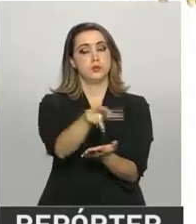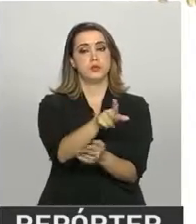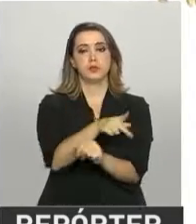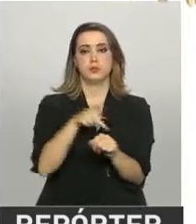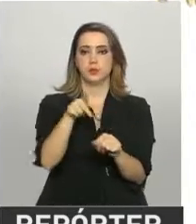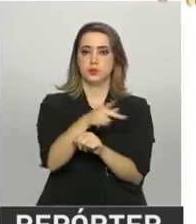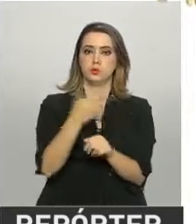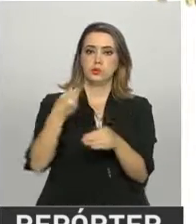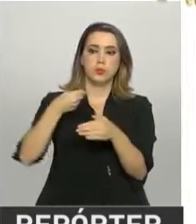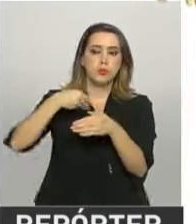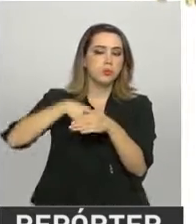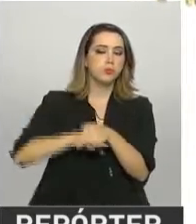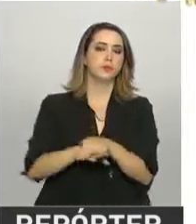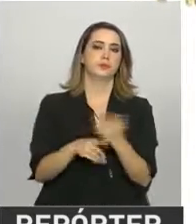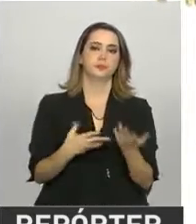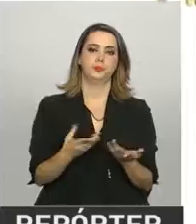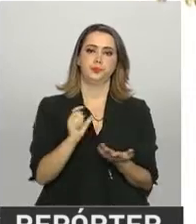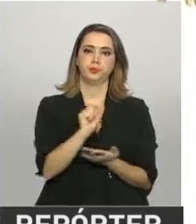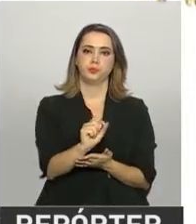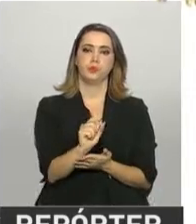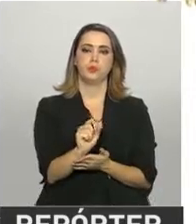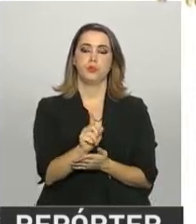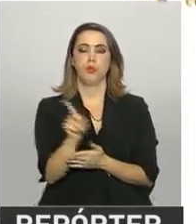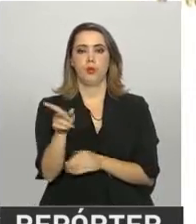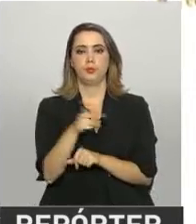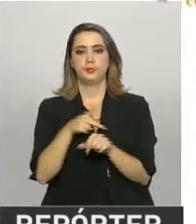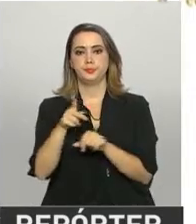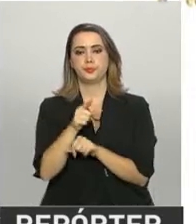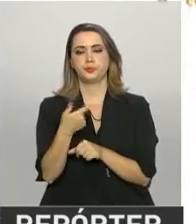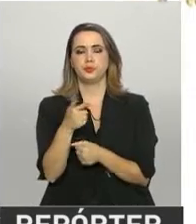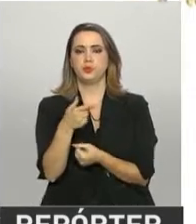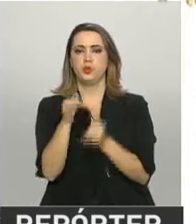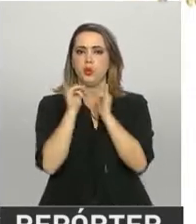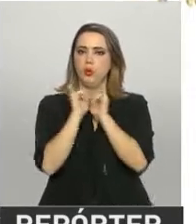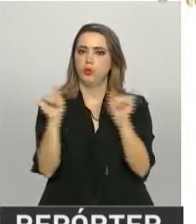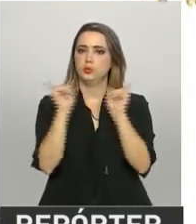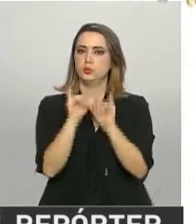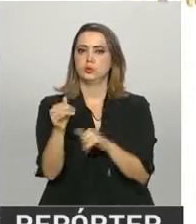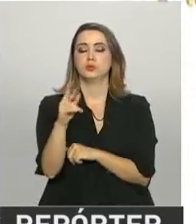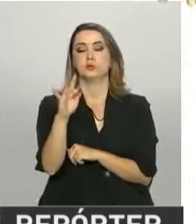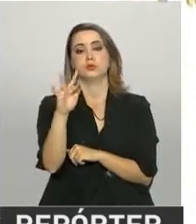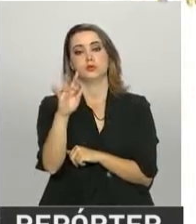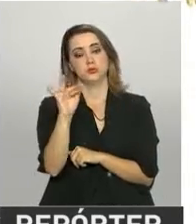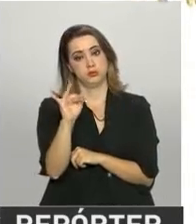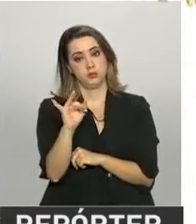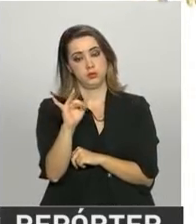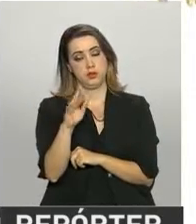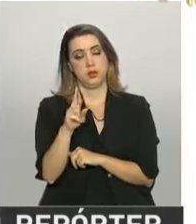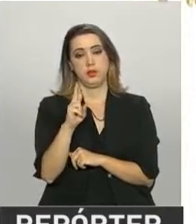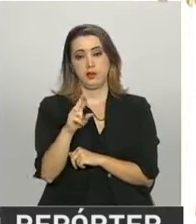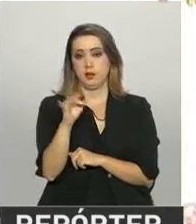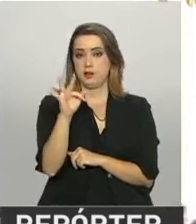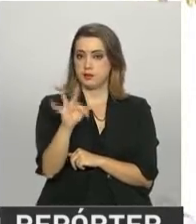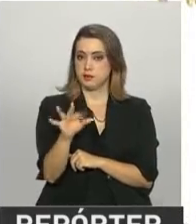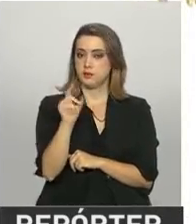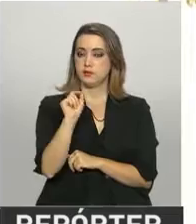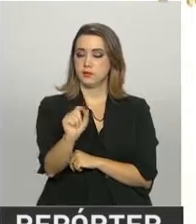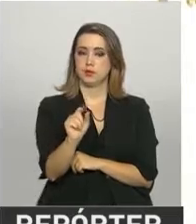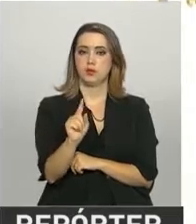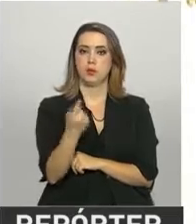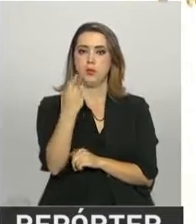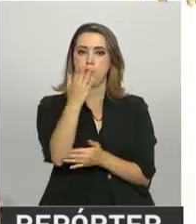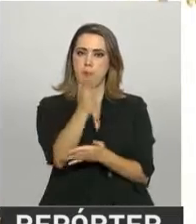contribuintes que mantinham esses valores no exterior e não tinham declarado à receita federal uma parte da multa